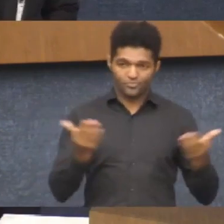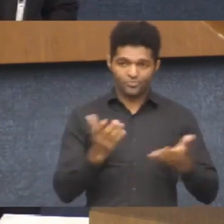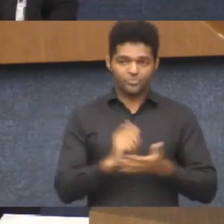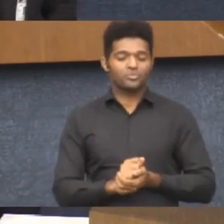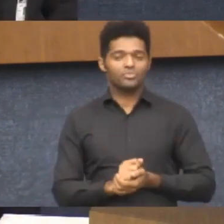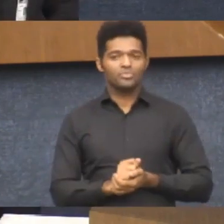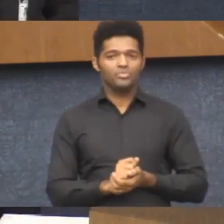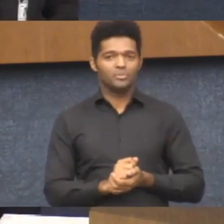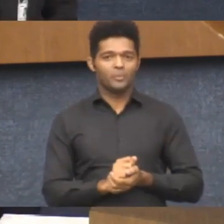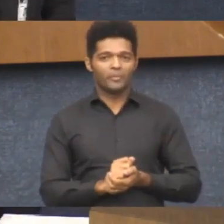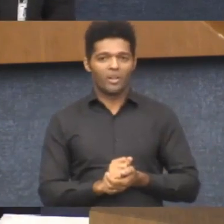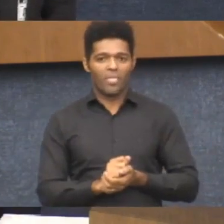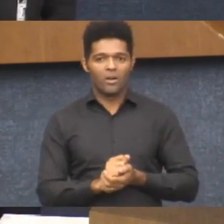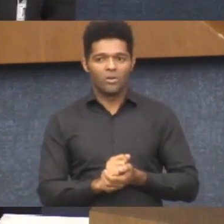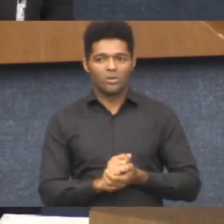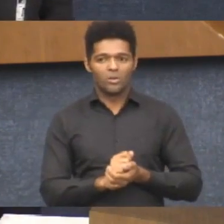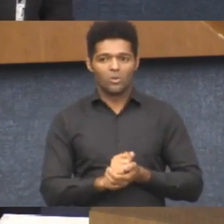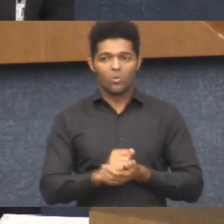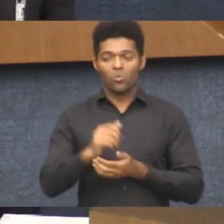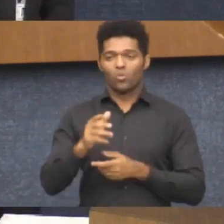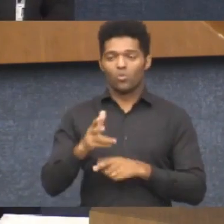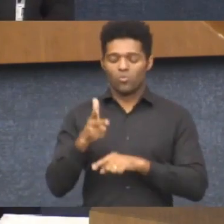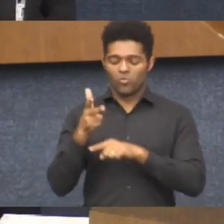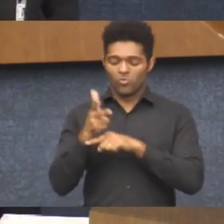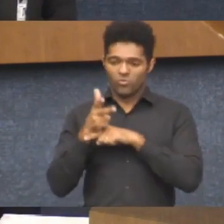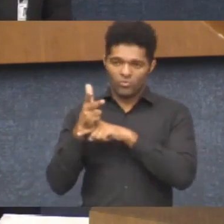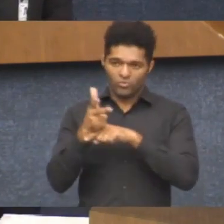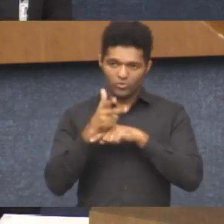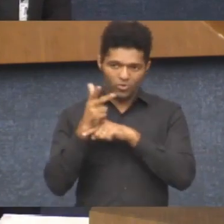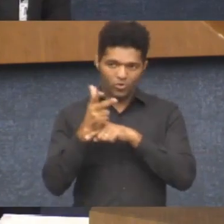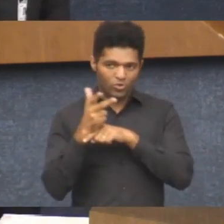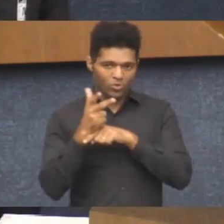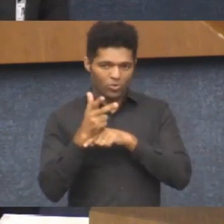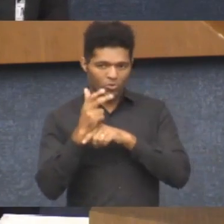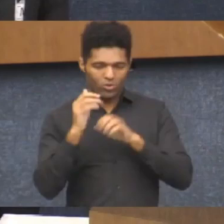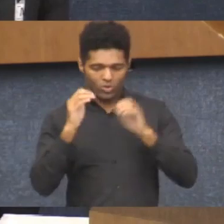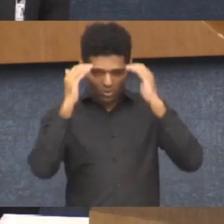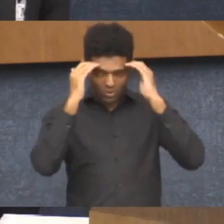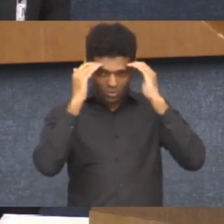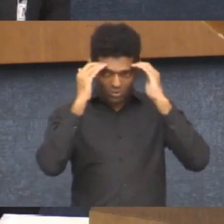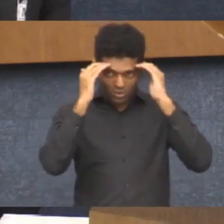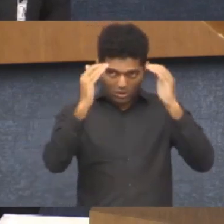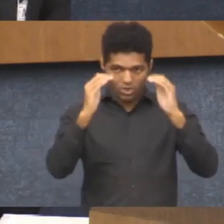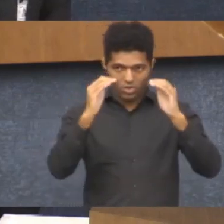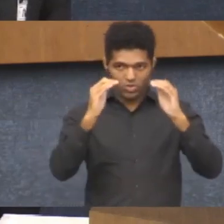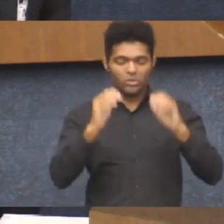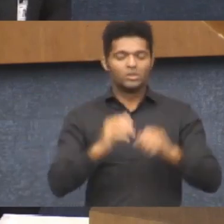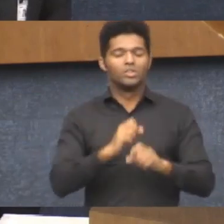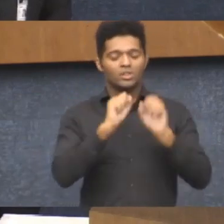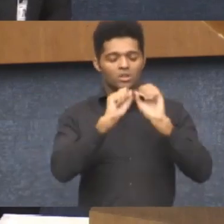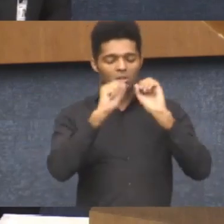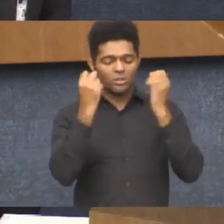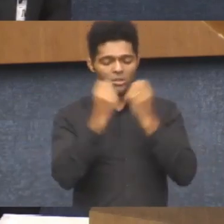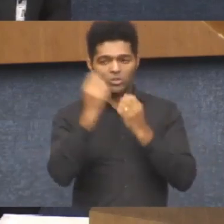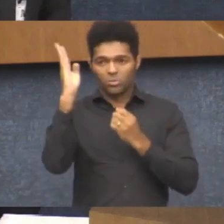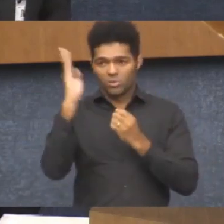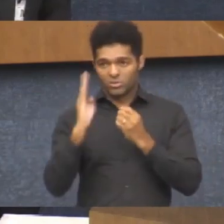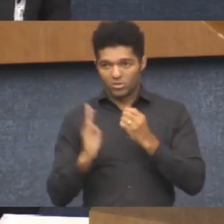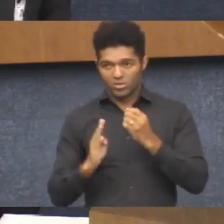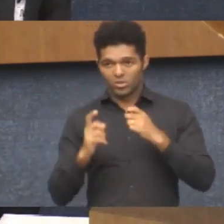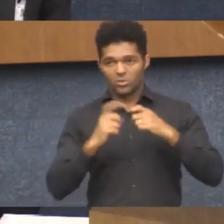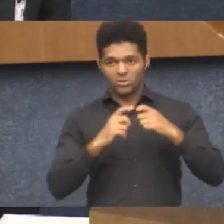agora a apresentação do vídeo em homenagem à Sociedade Brasileira de Medicina de Família